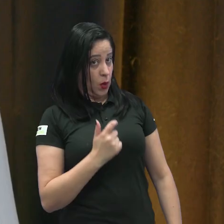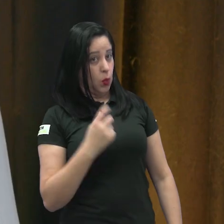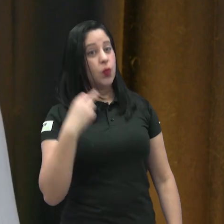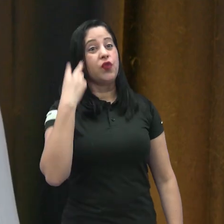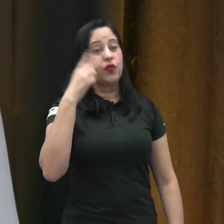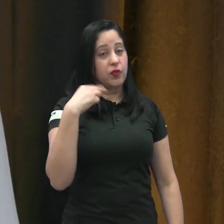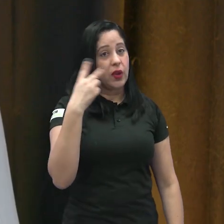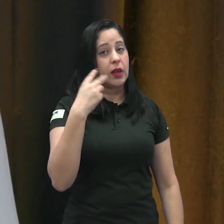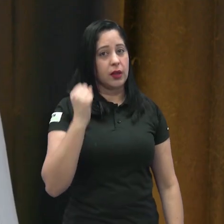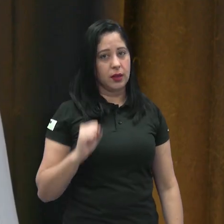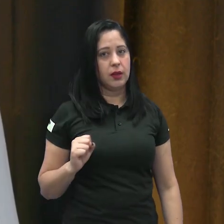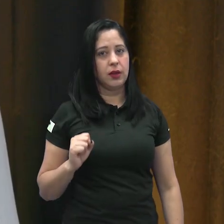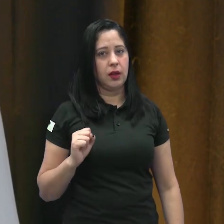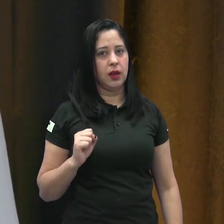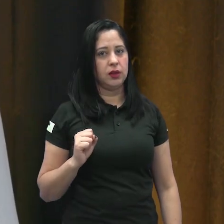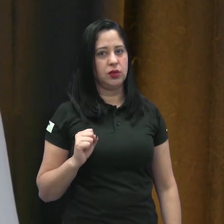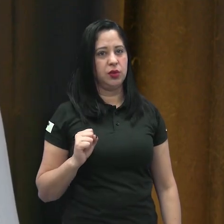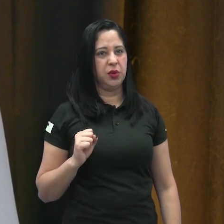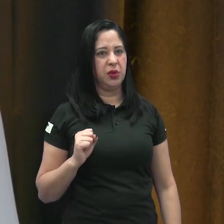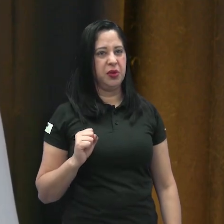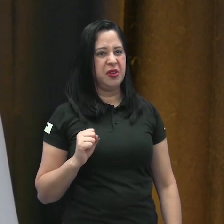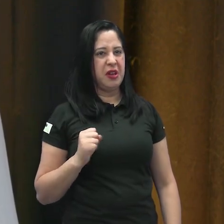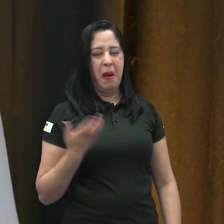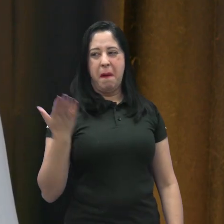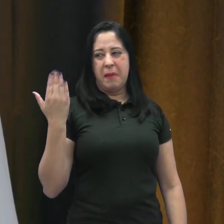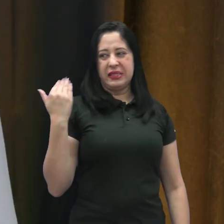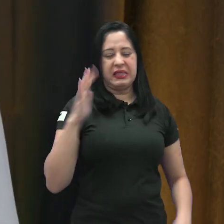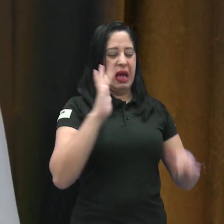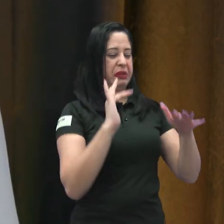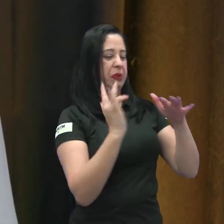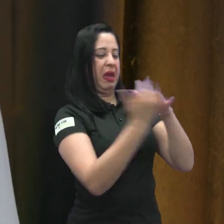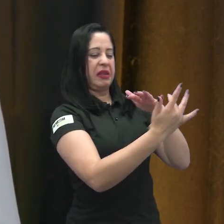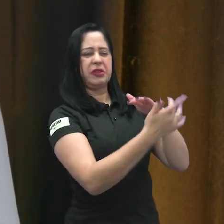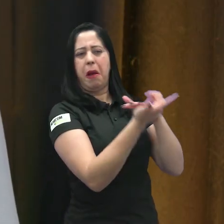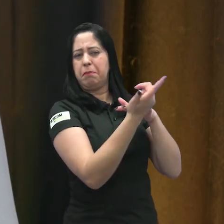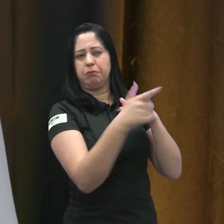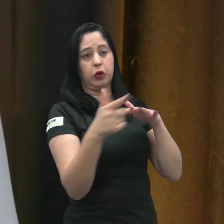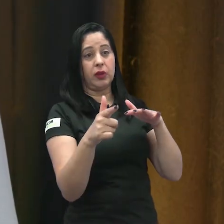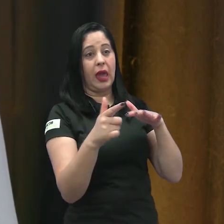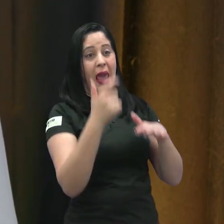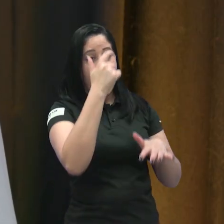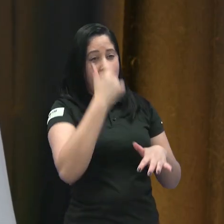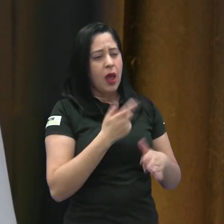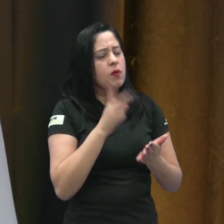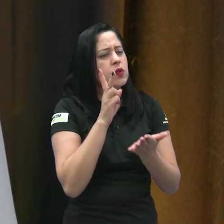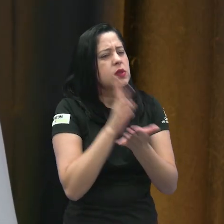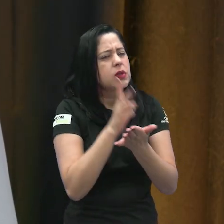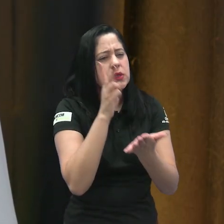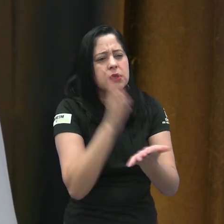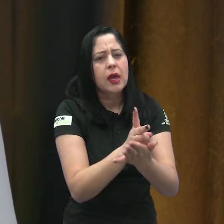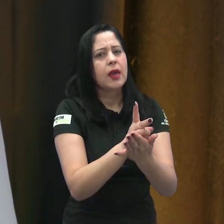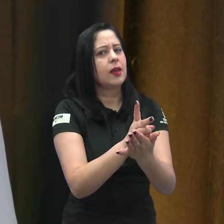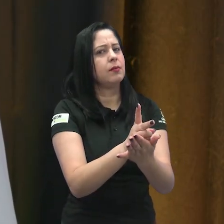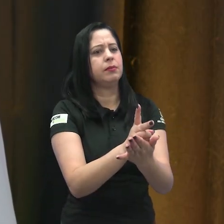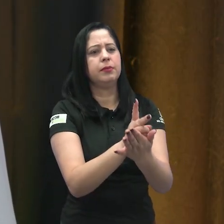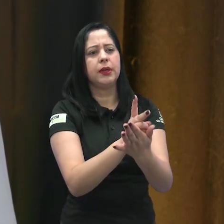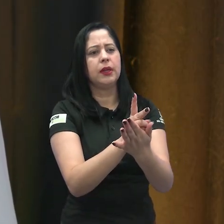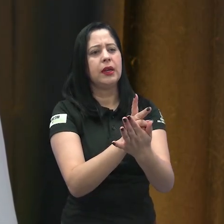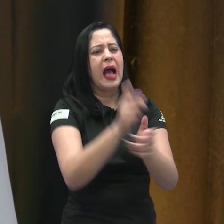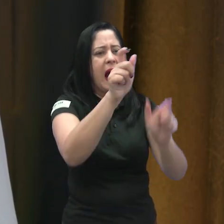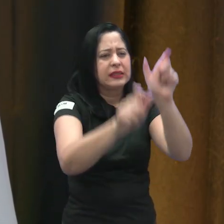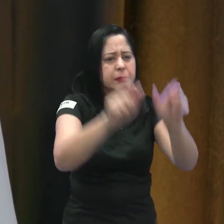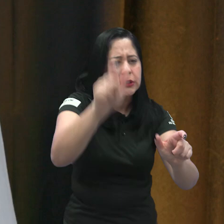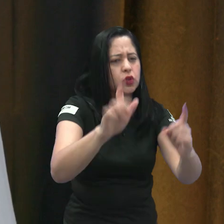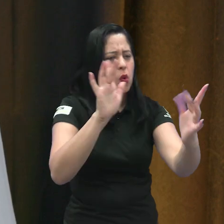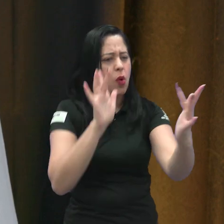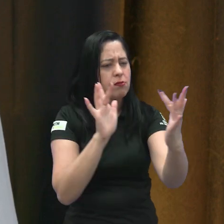eu sou um vereador que eu não vim de rede social, na época, inclusive, não tinha. Sim. Eu sempre fui um vereador